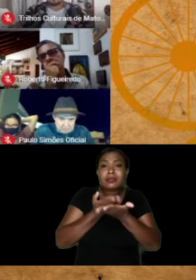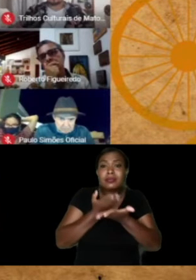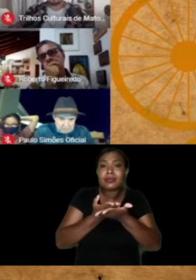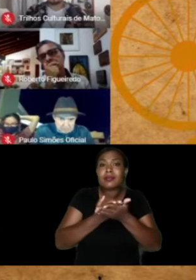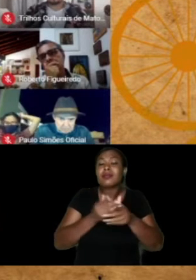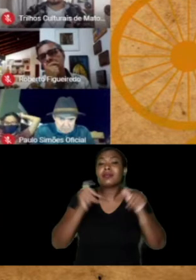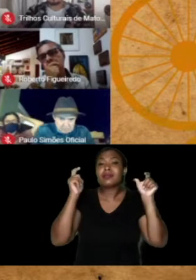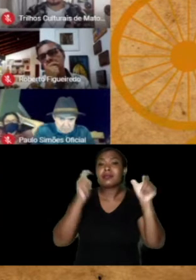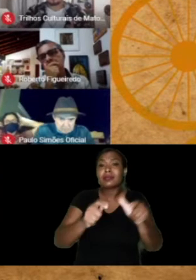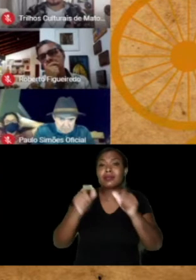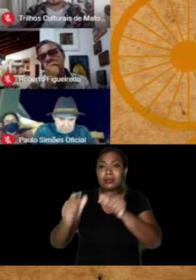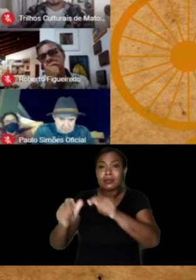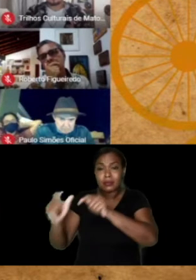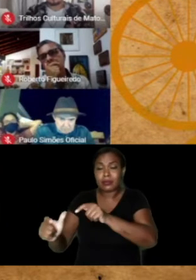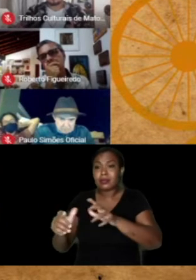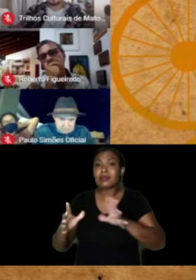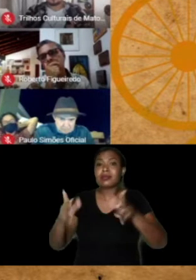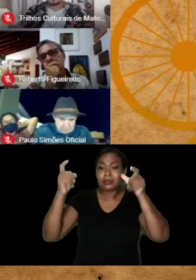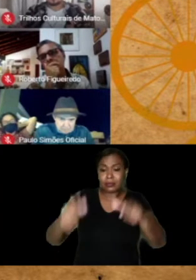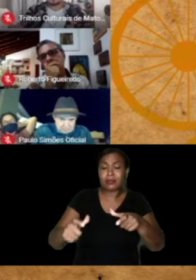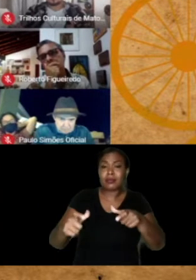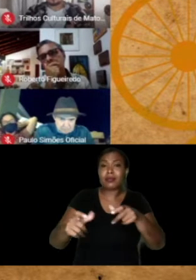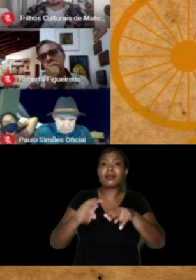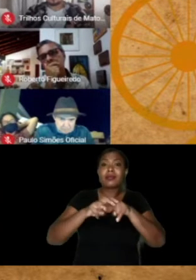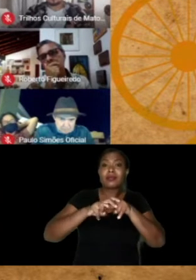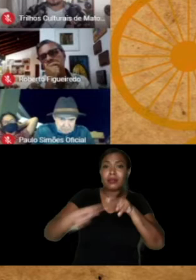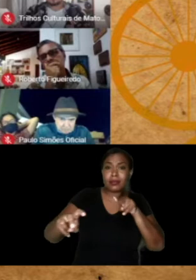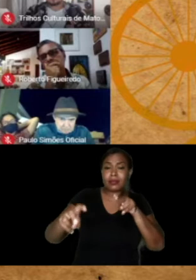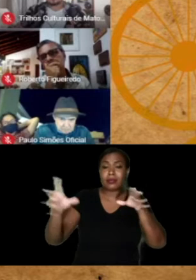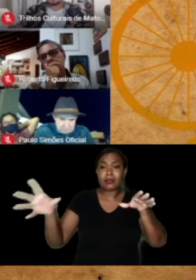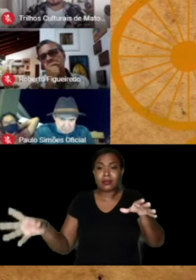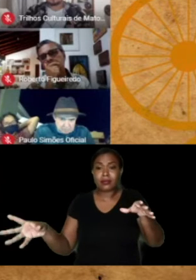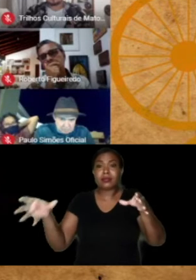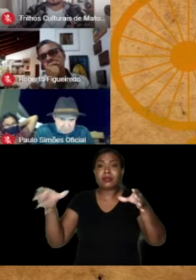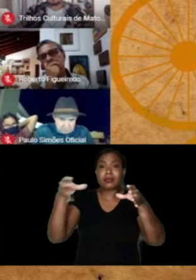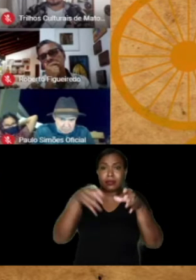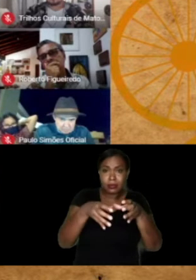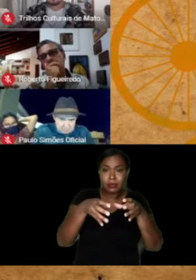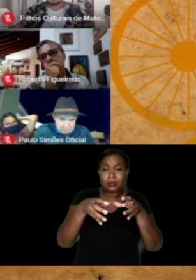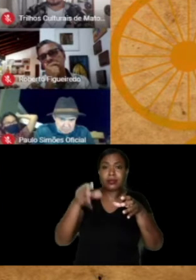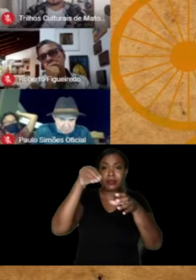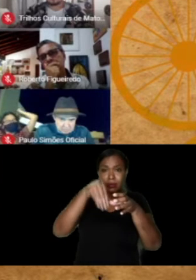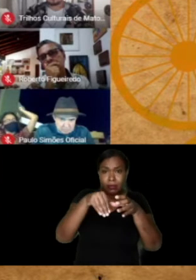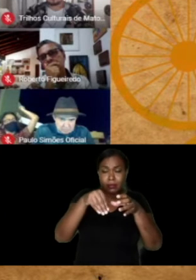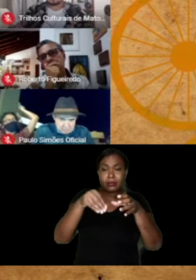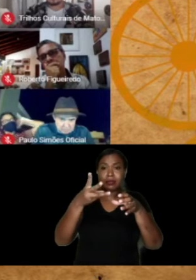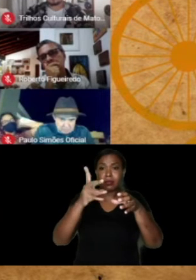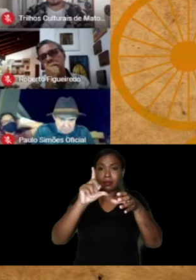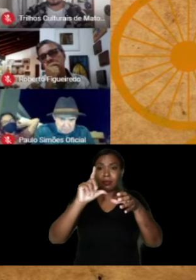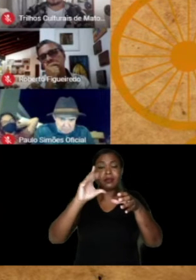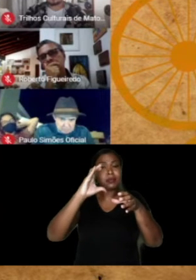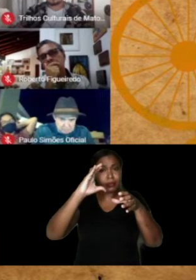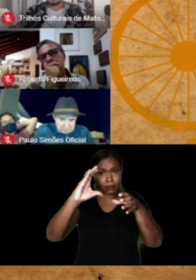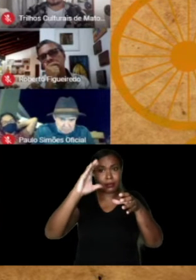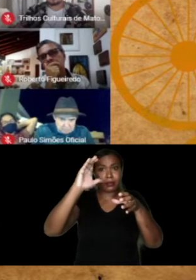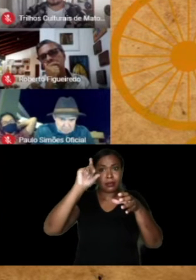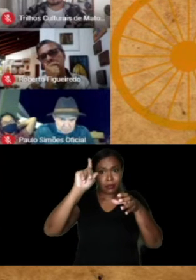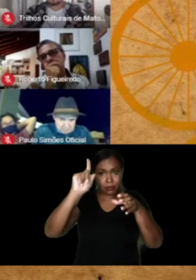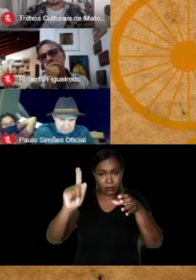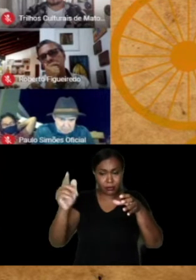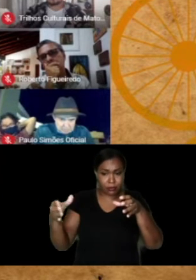reterritorialização desse espaço e a inserção desse espaço dentro da cidade. Qual foi a